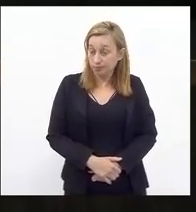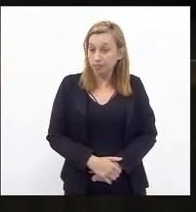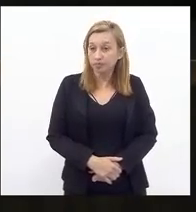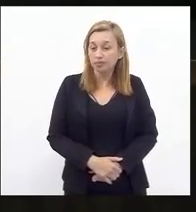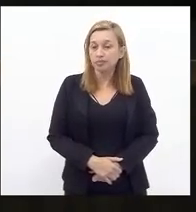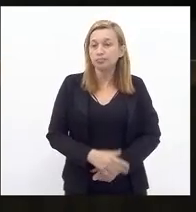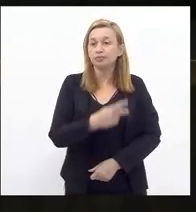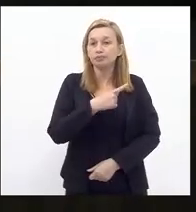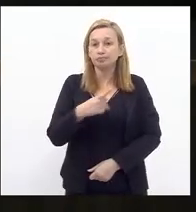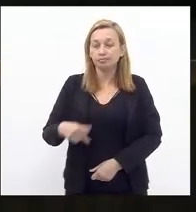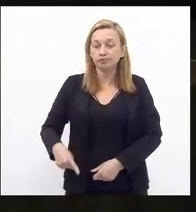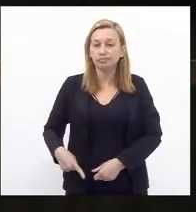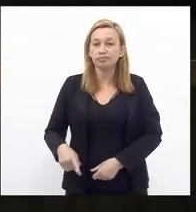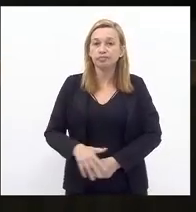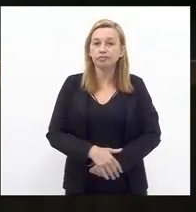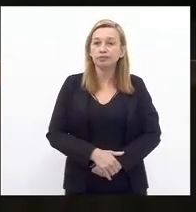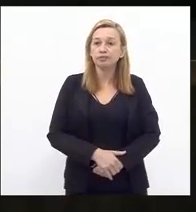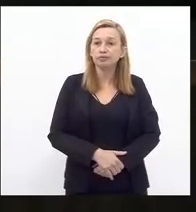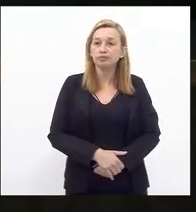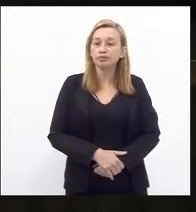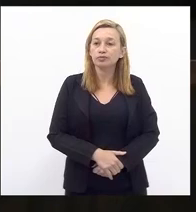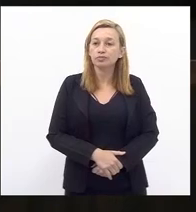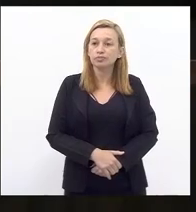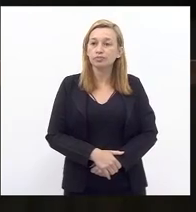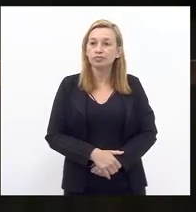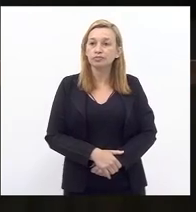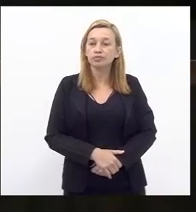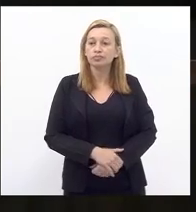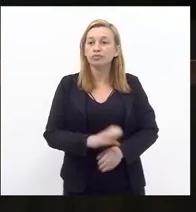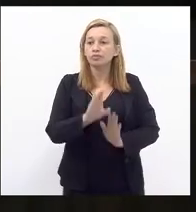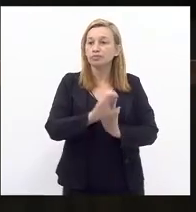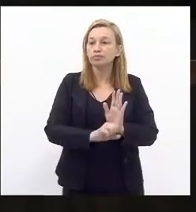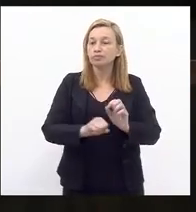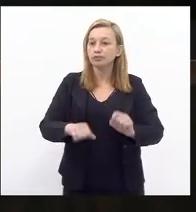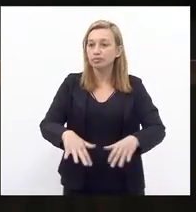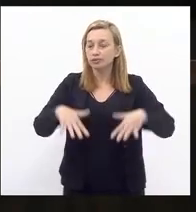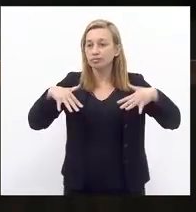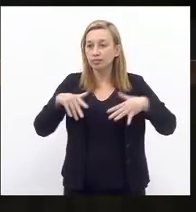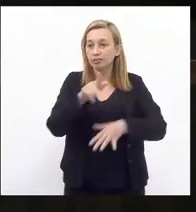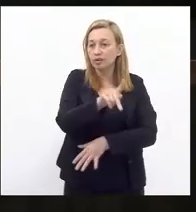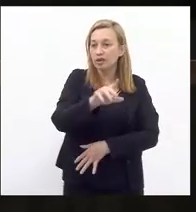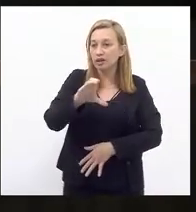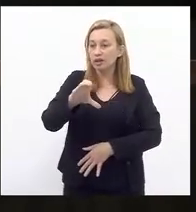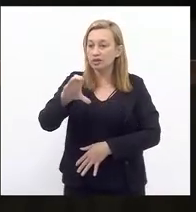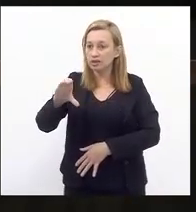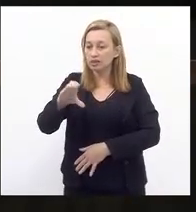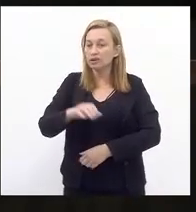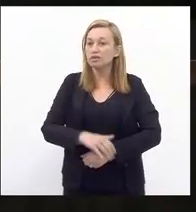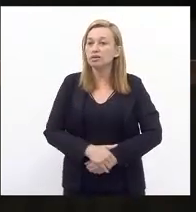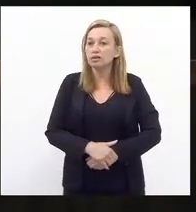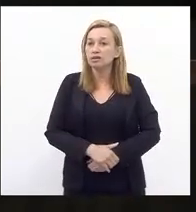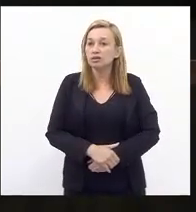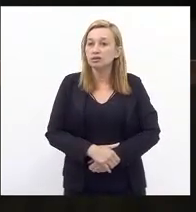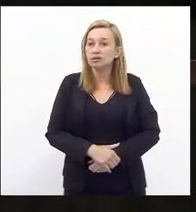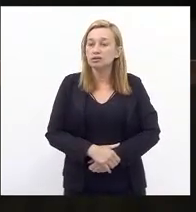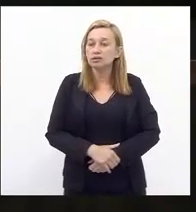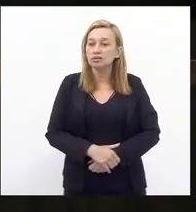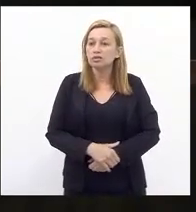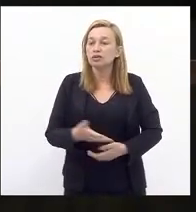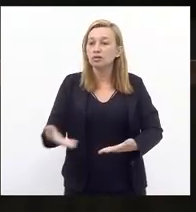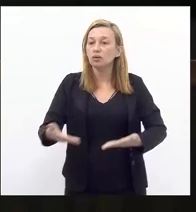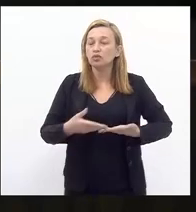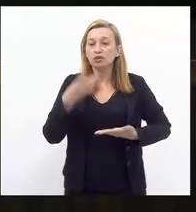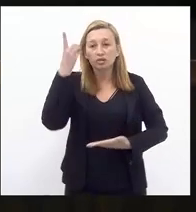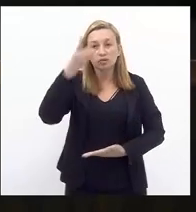a presidência vai colher os pareceres nas emenda de plenário do PLC true nem me